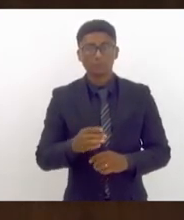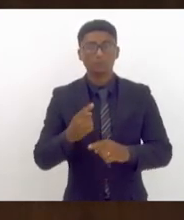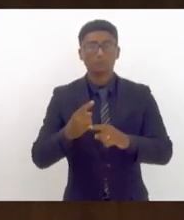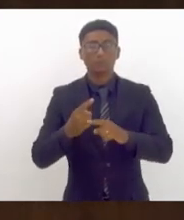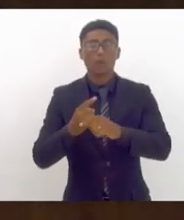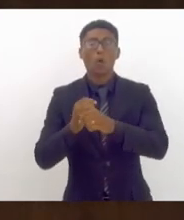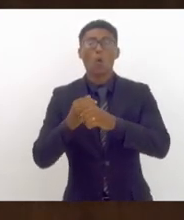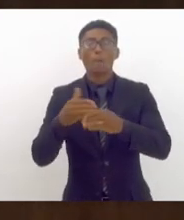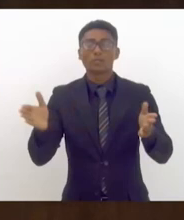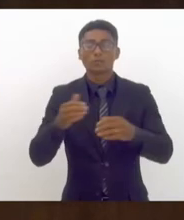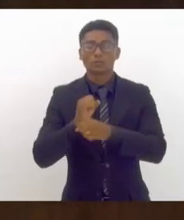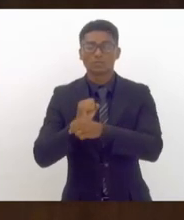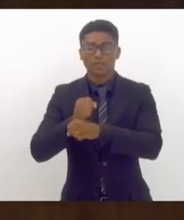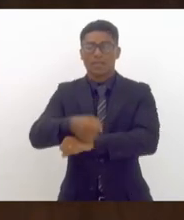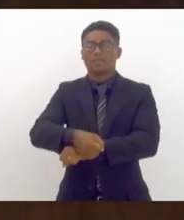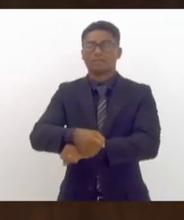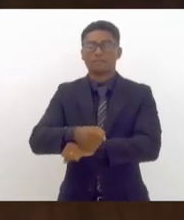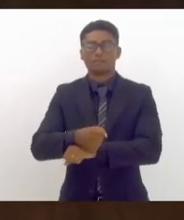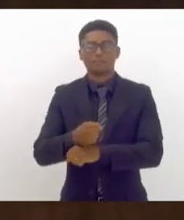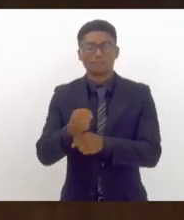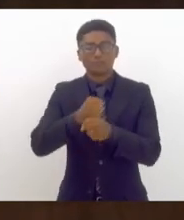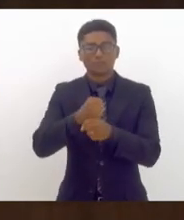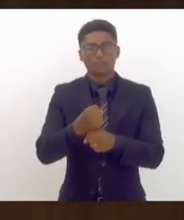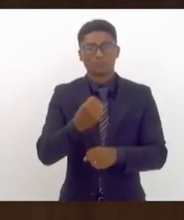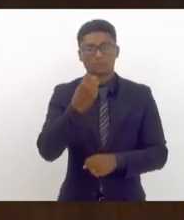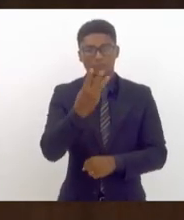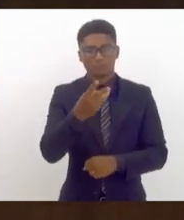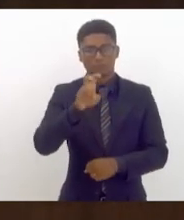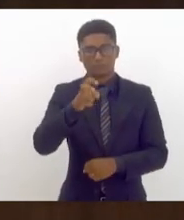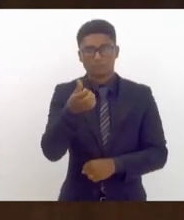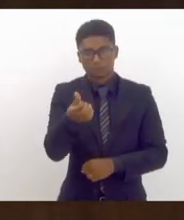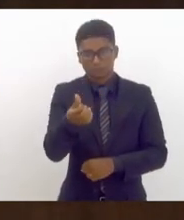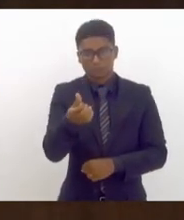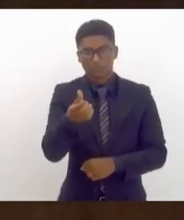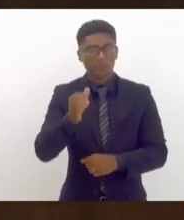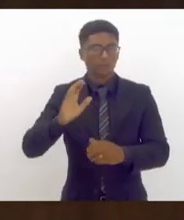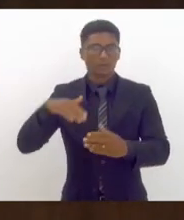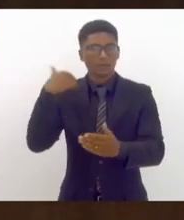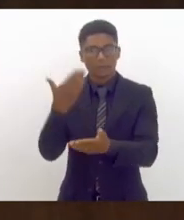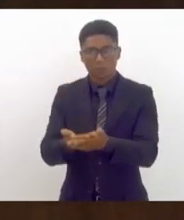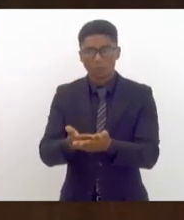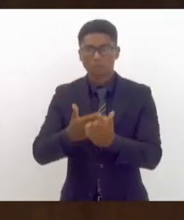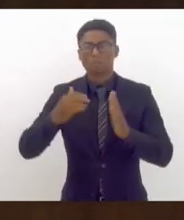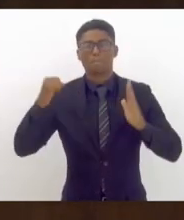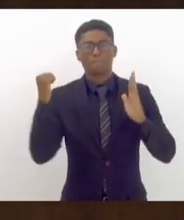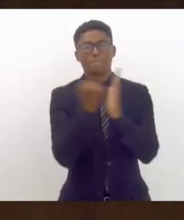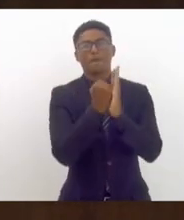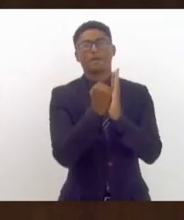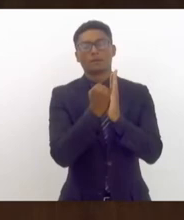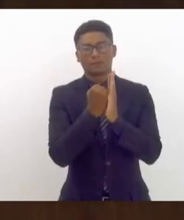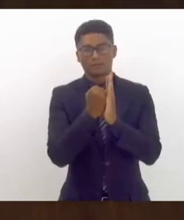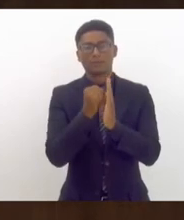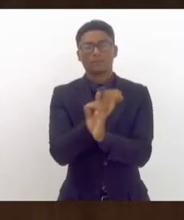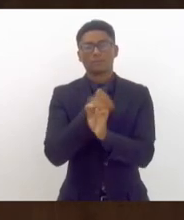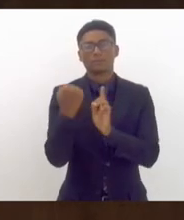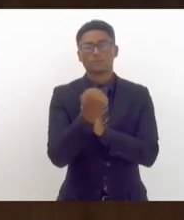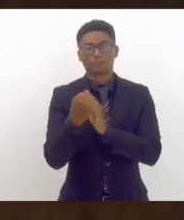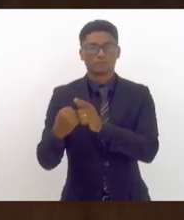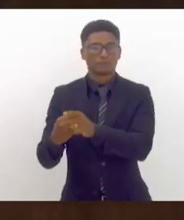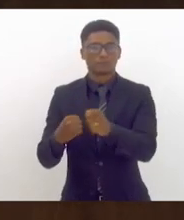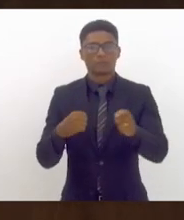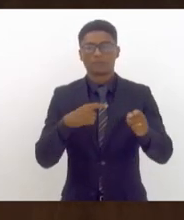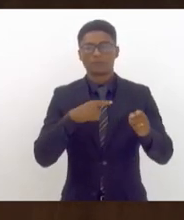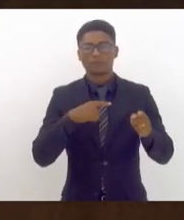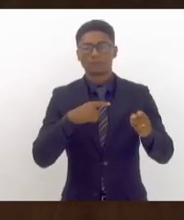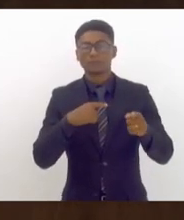escravidão. Os 356 anos de escravidão, eles ainda deixam marcas muito profundas na nossa sociedade. E entre as